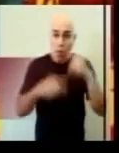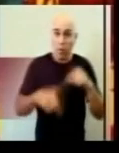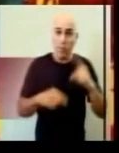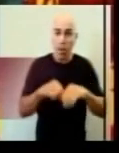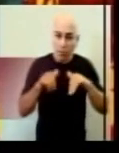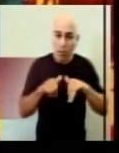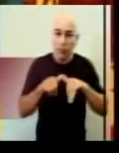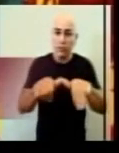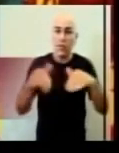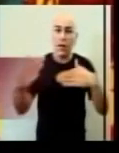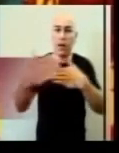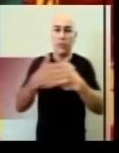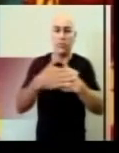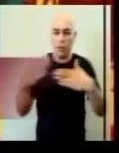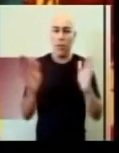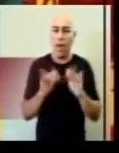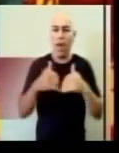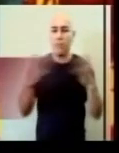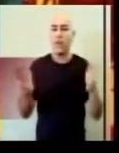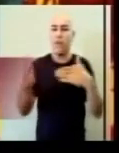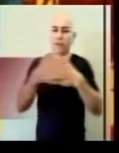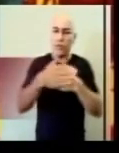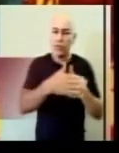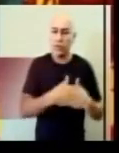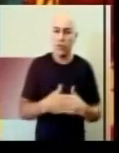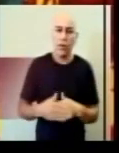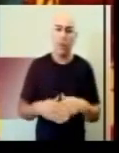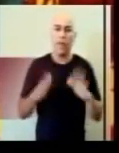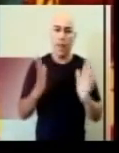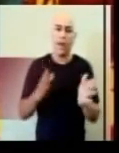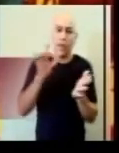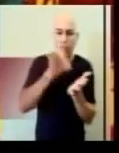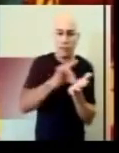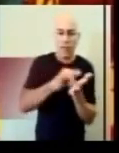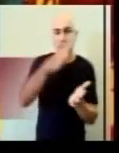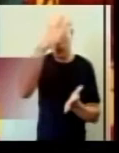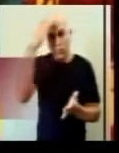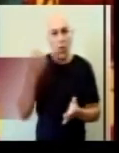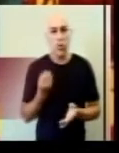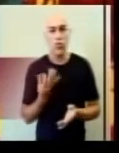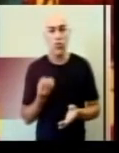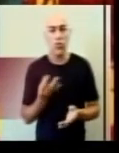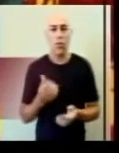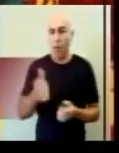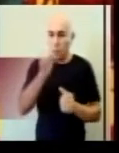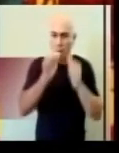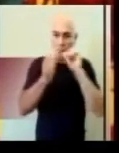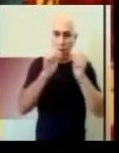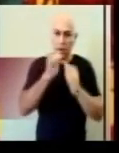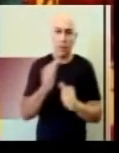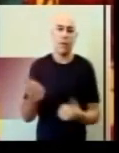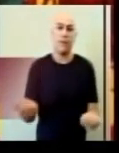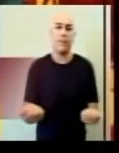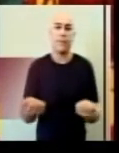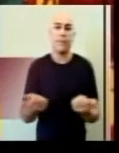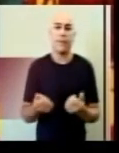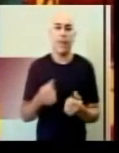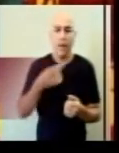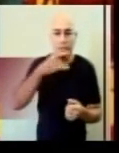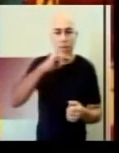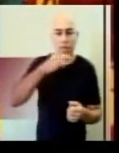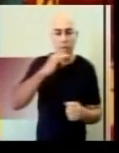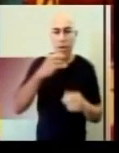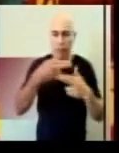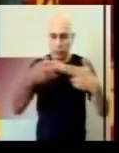teve o reflexo na redução do número de casos positivos em referência à bebida alcoólica, e 15 dias após